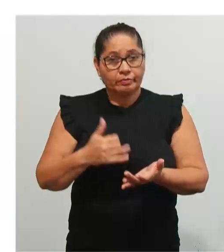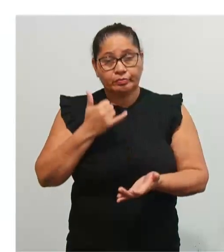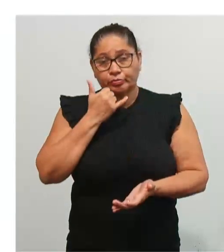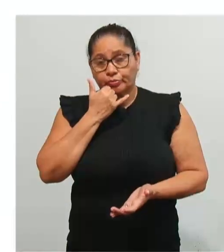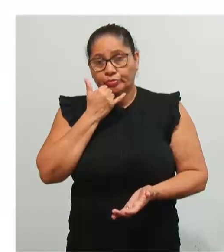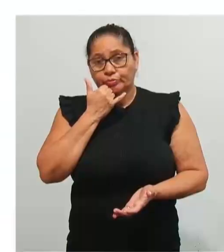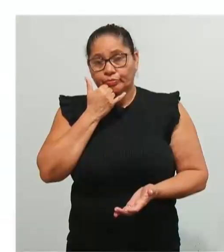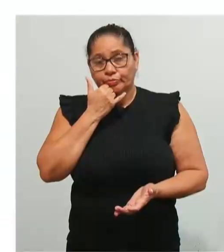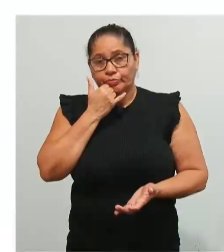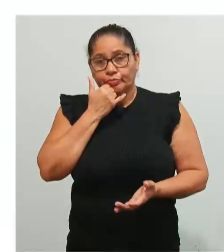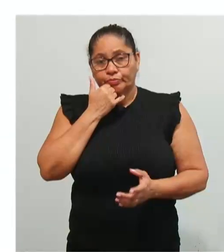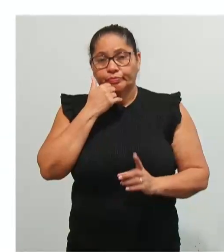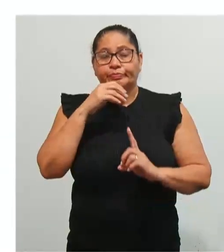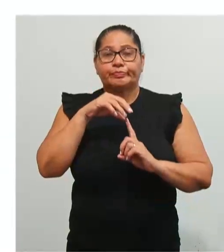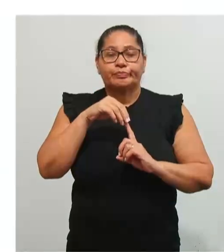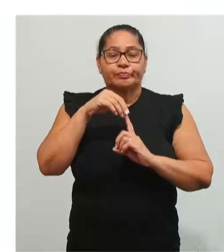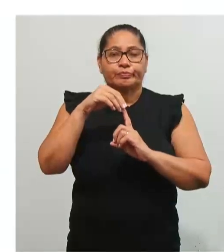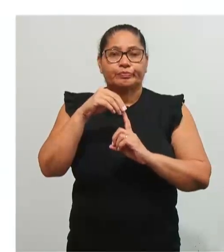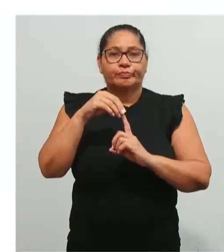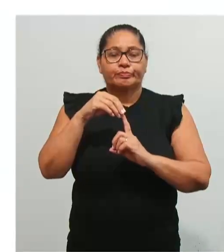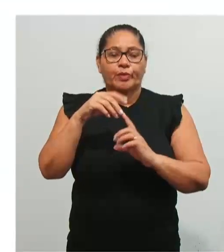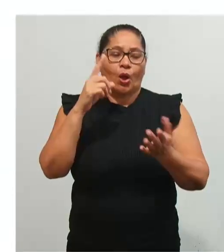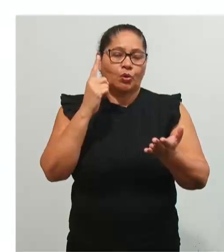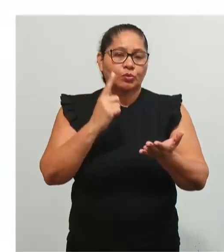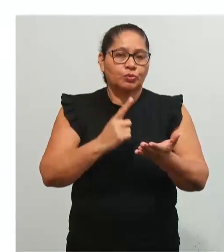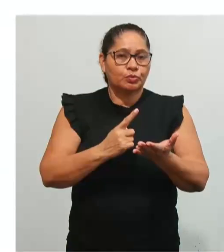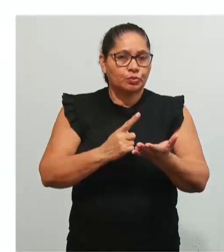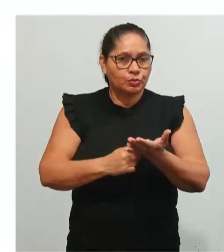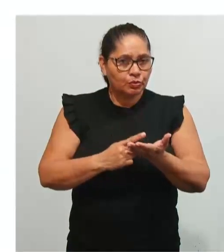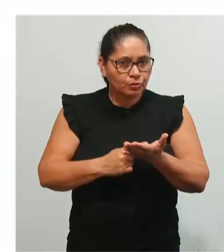liderança, integridade e compromisso,